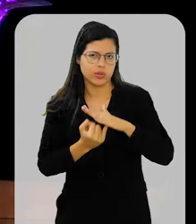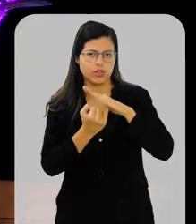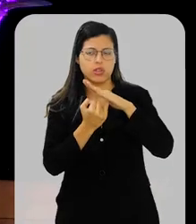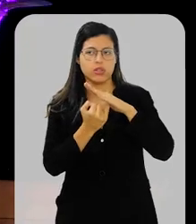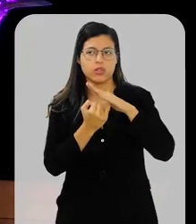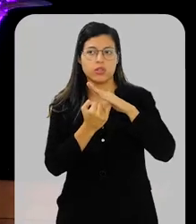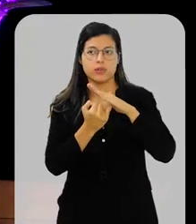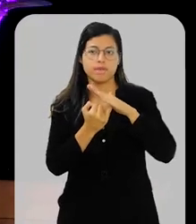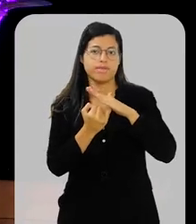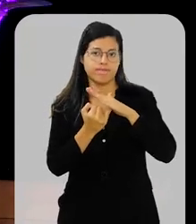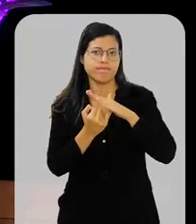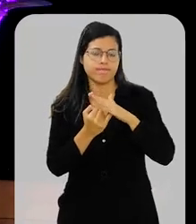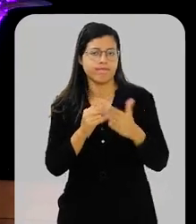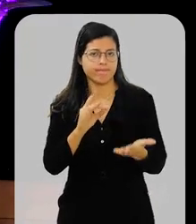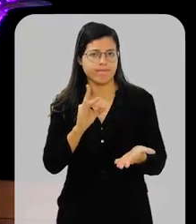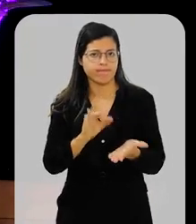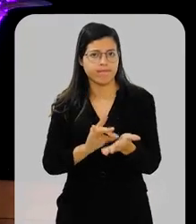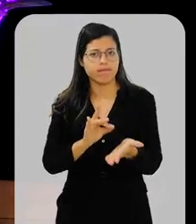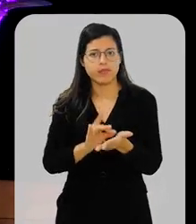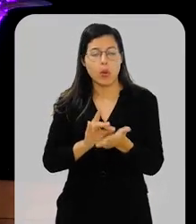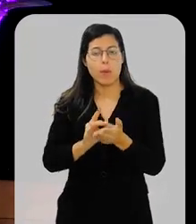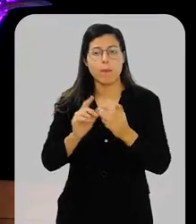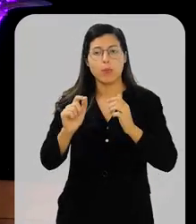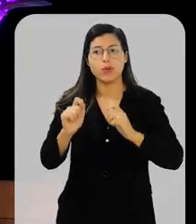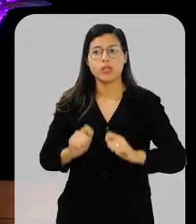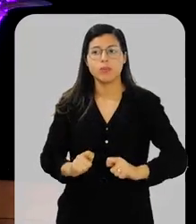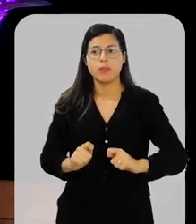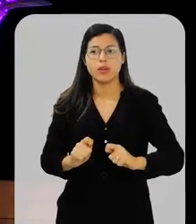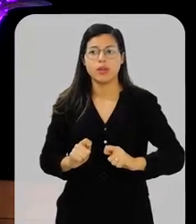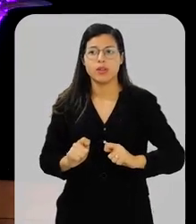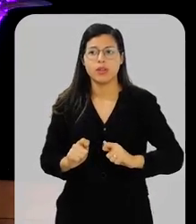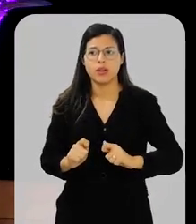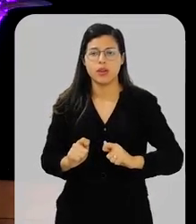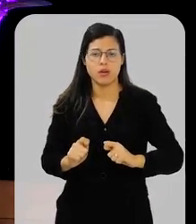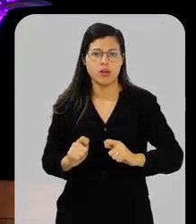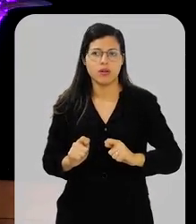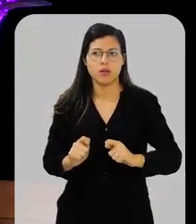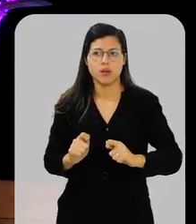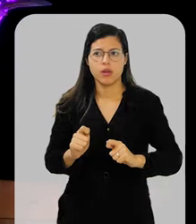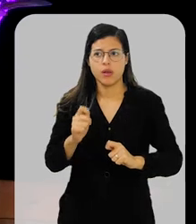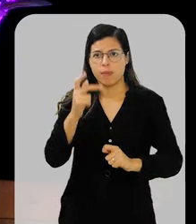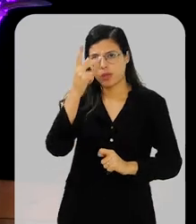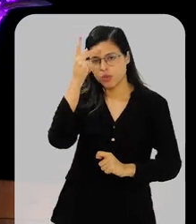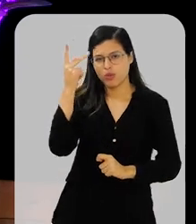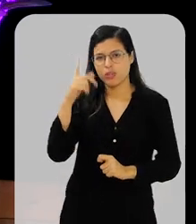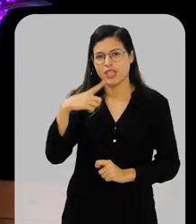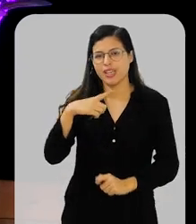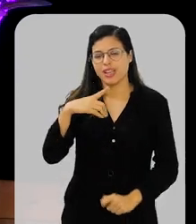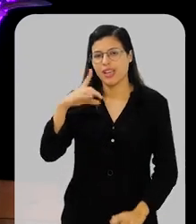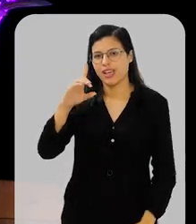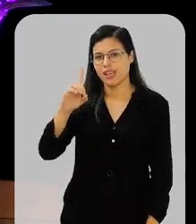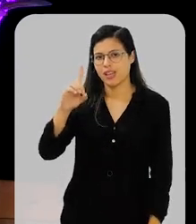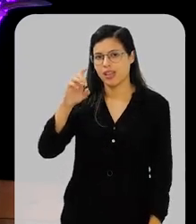de instituições, que realmente possibilita, com pessoas com demência, que é o